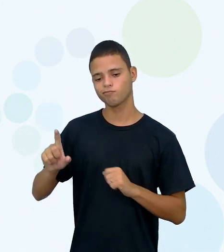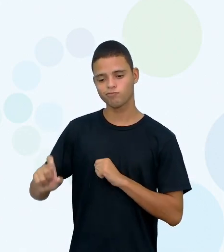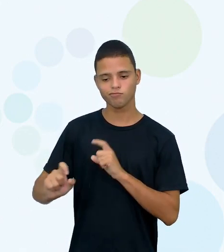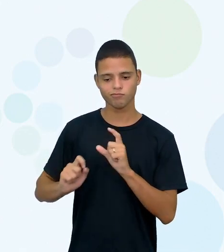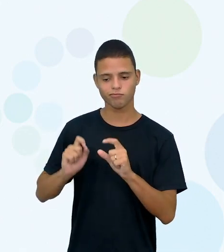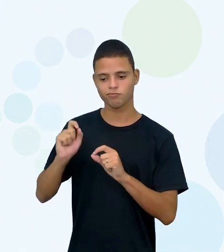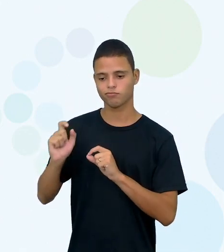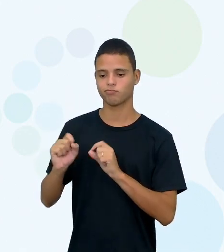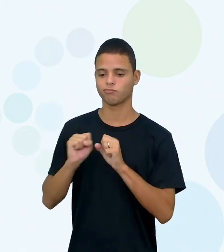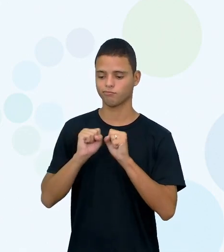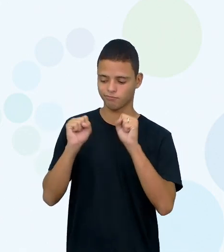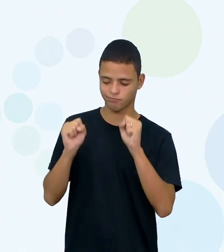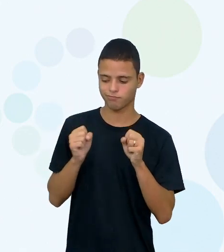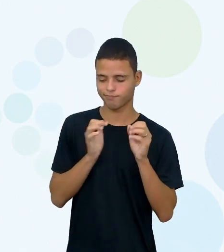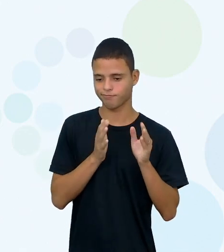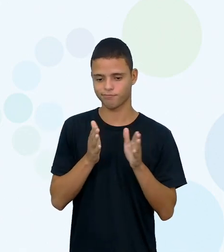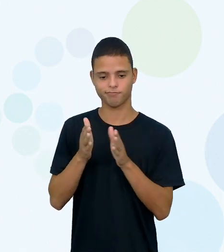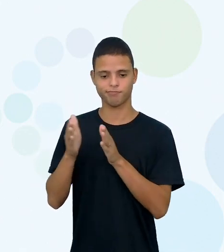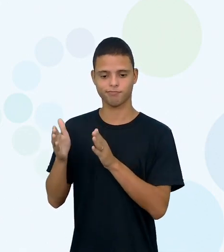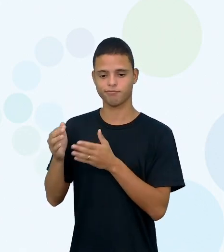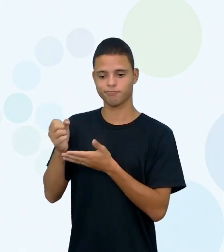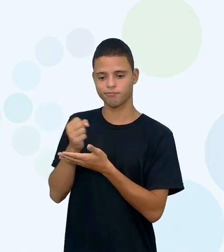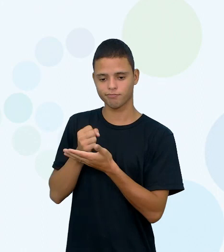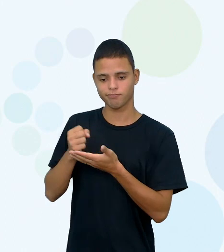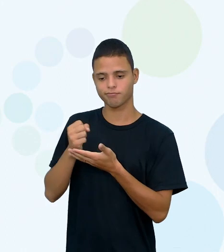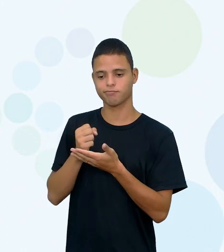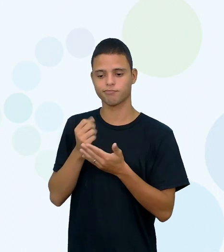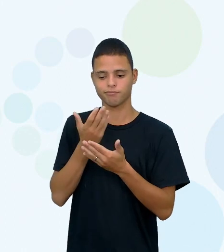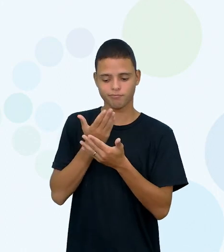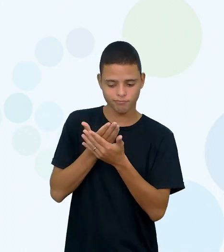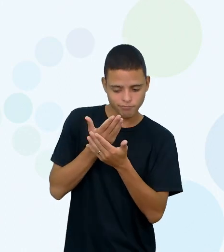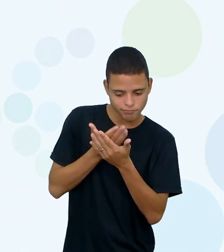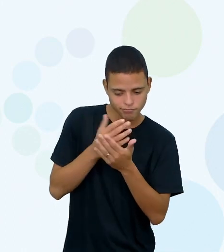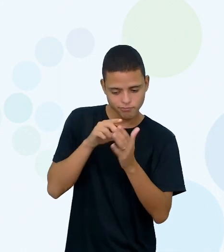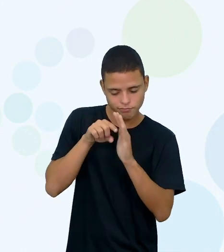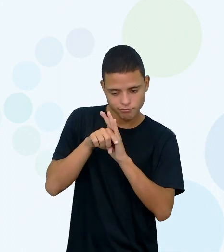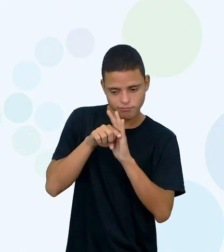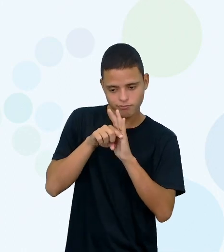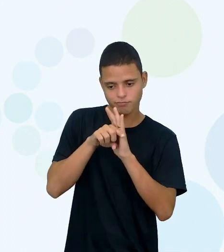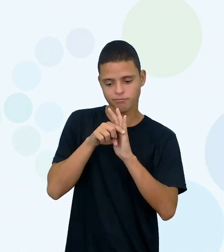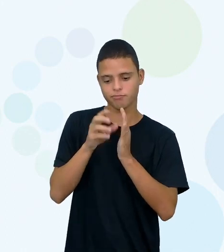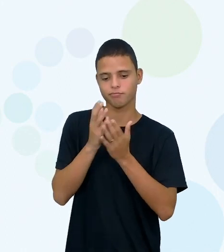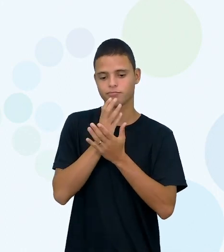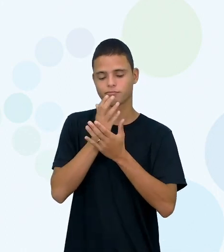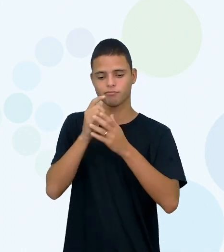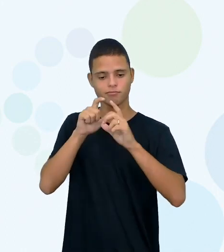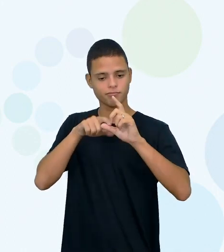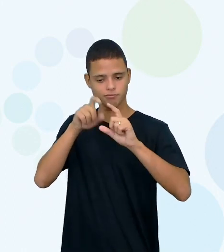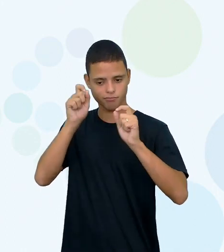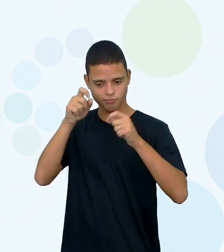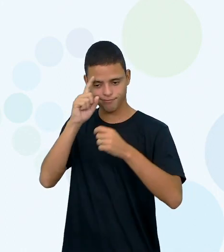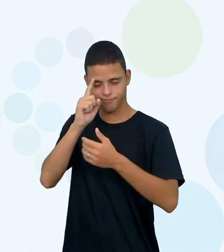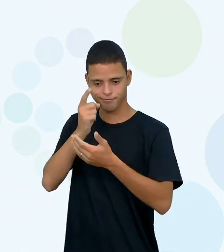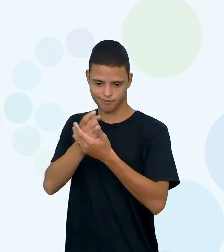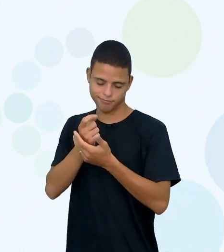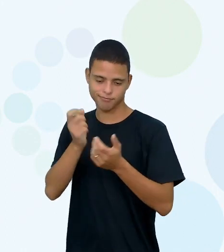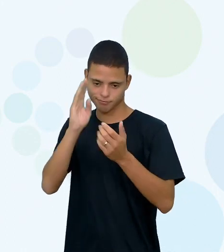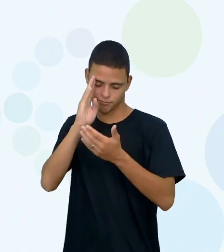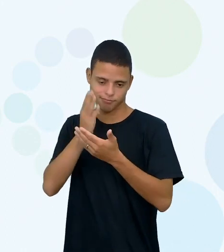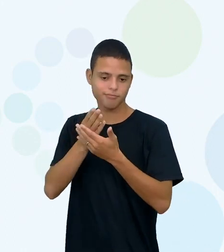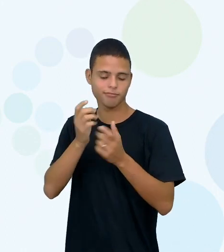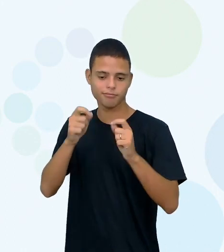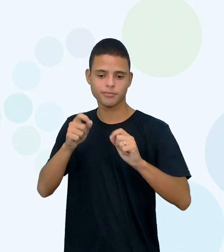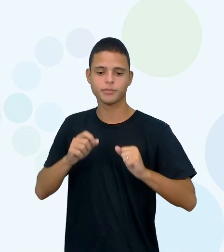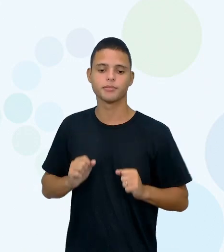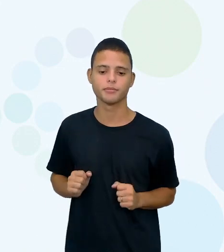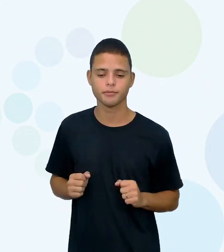selecionar, sistematizar, com base em estudos, pesquisas, fontes confiáveis. Exato, né? A gente está trabalhando aí a questão